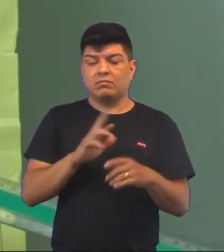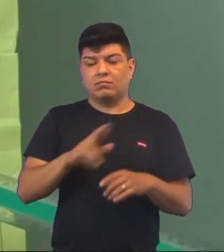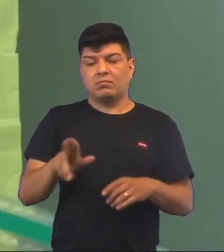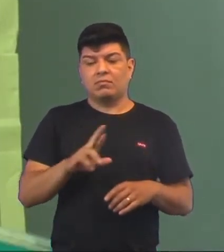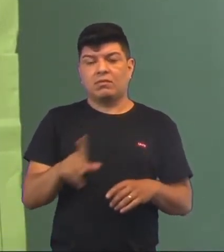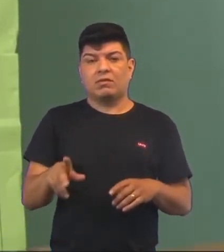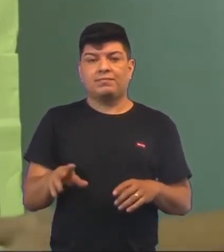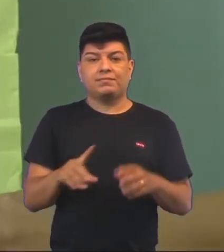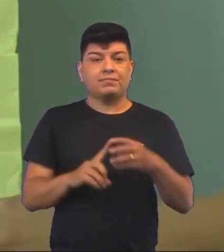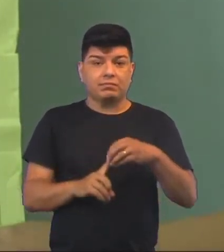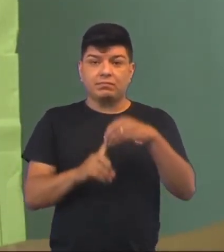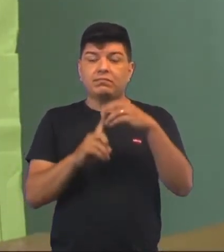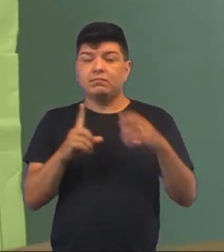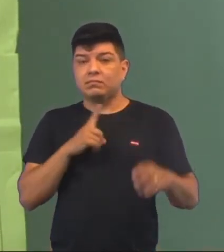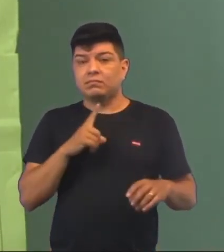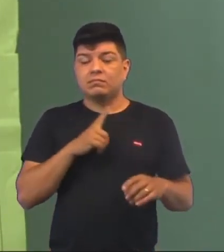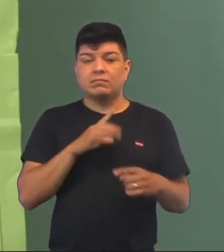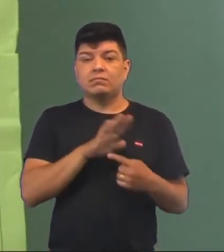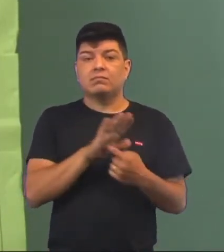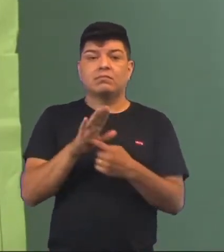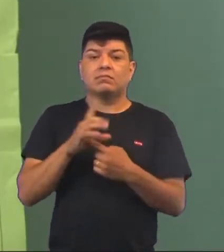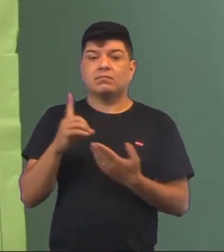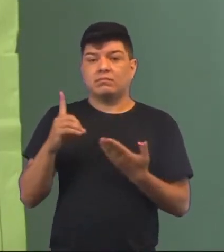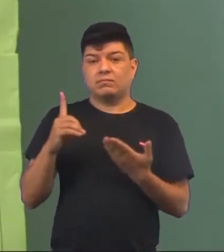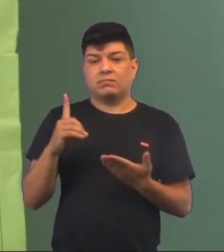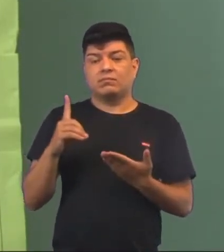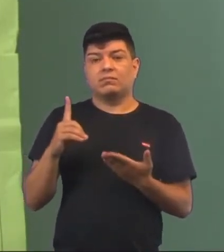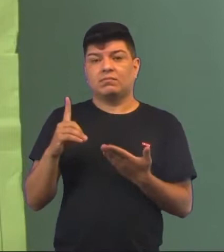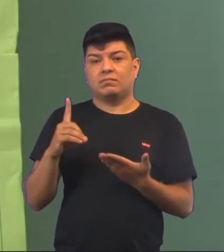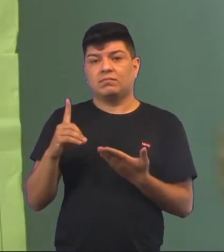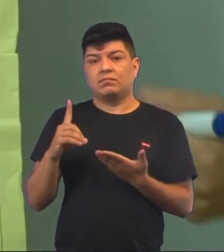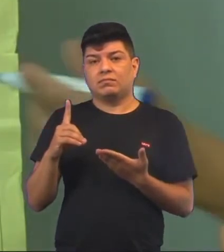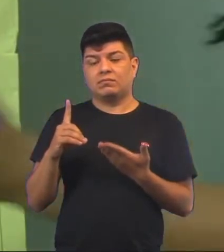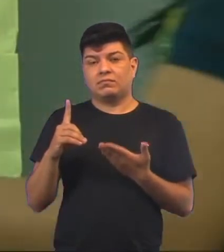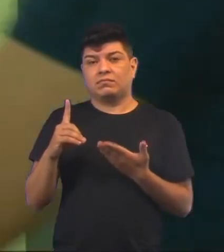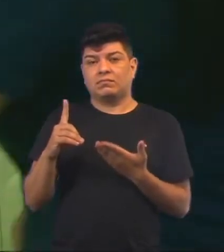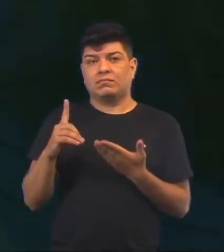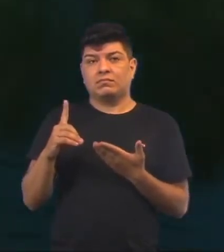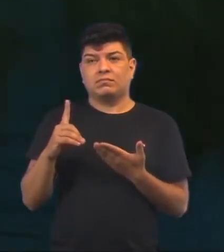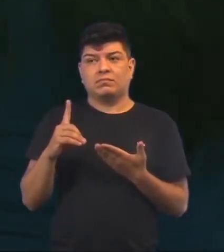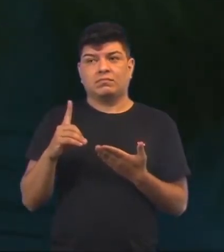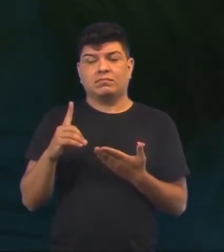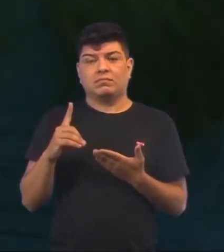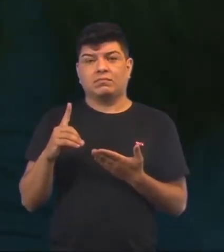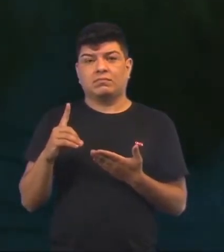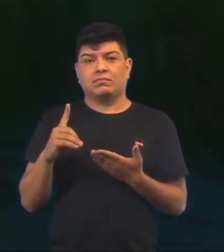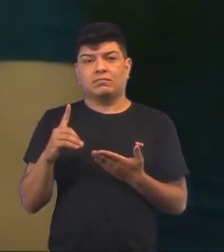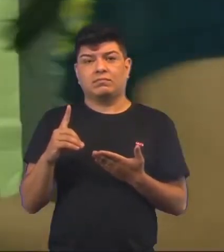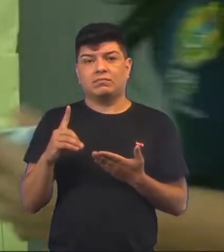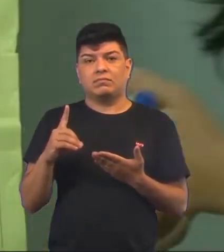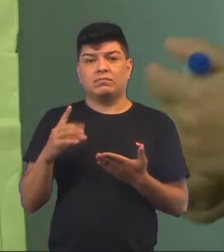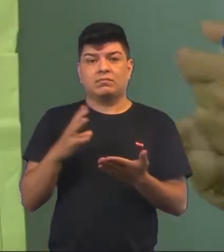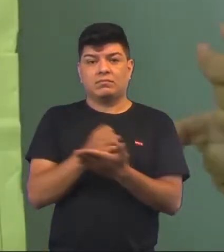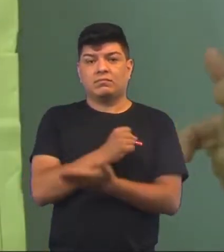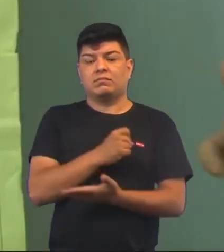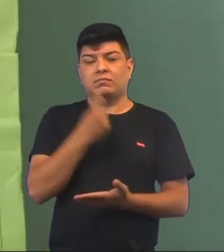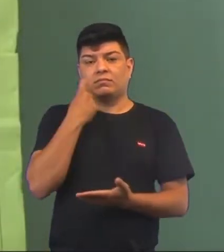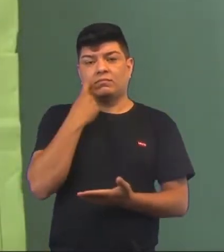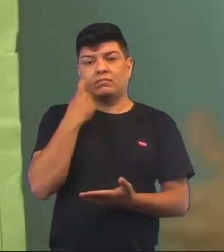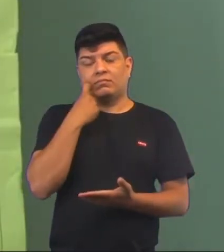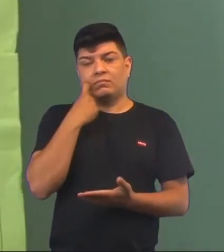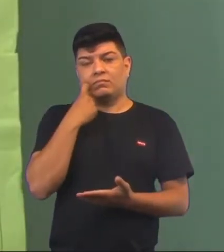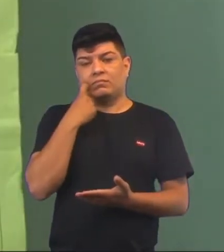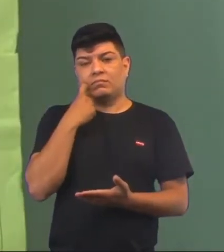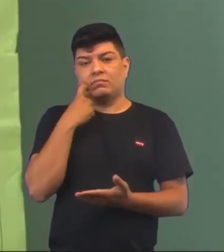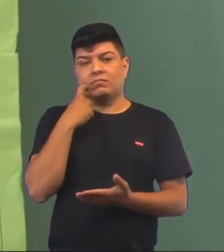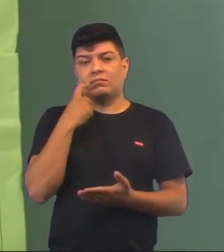é. Então, a única opção que eu tenho para marcar aqui é a letra D, ó. Foi resgatado um